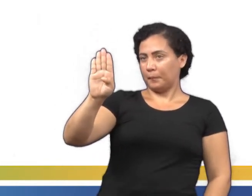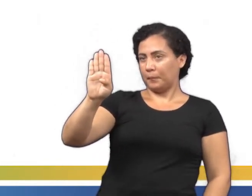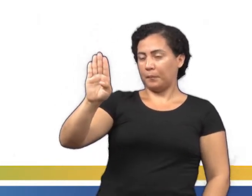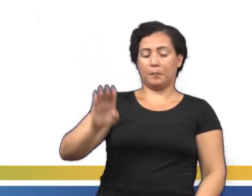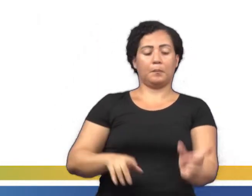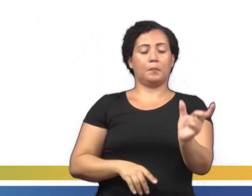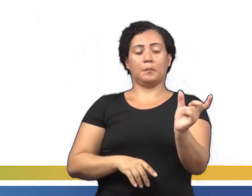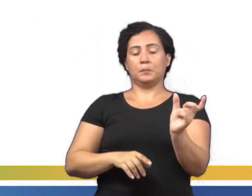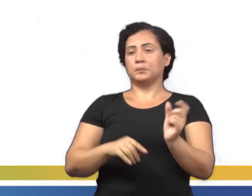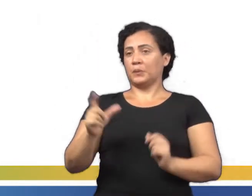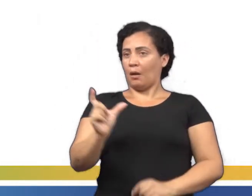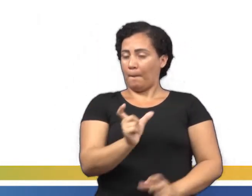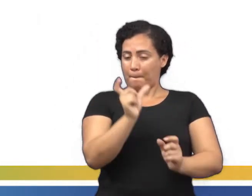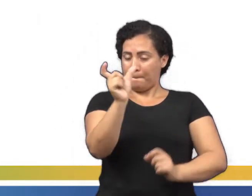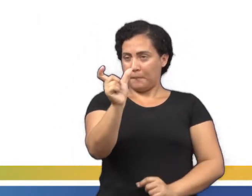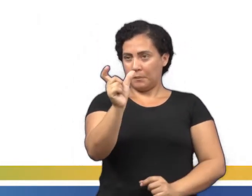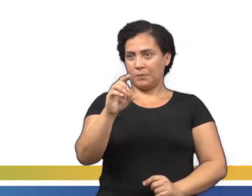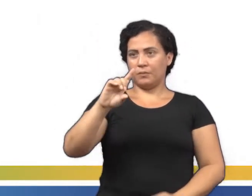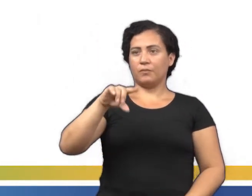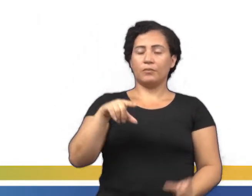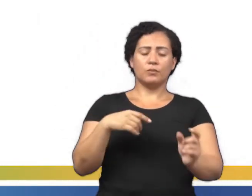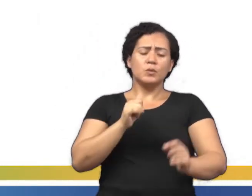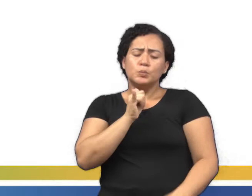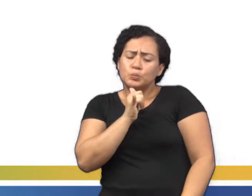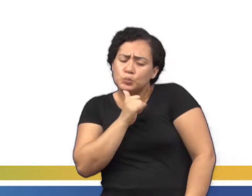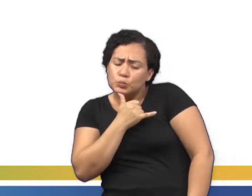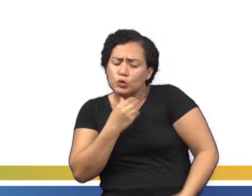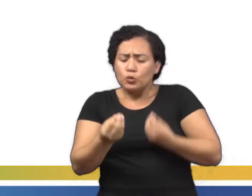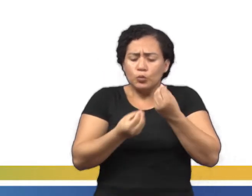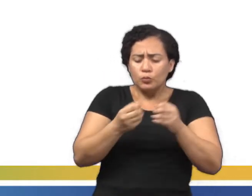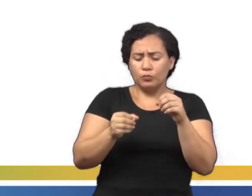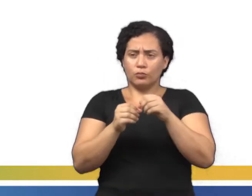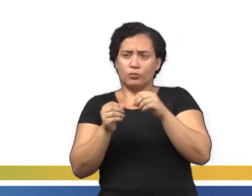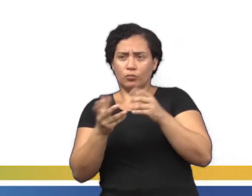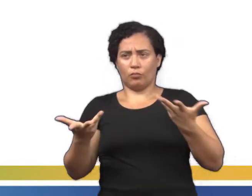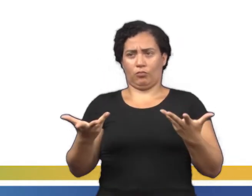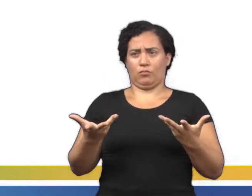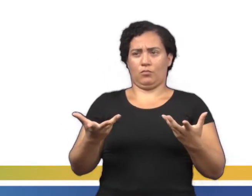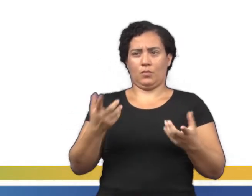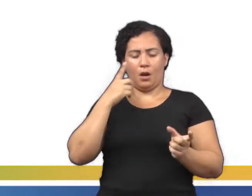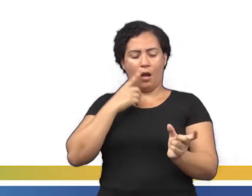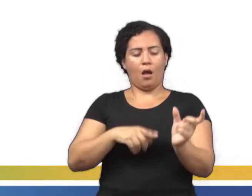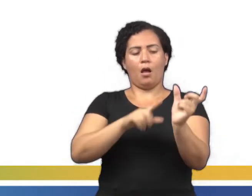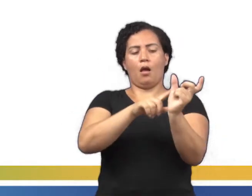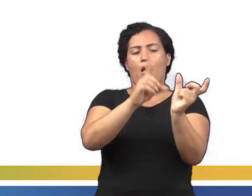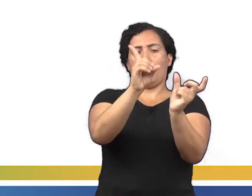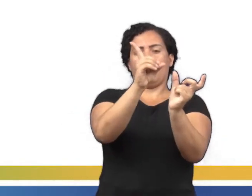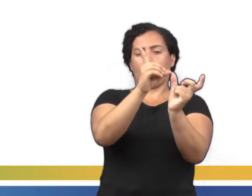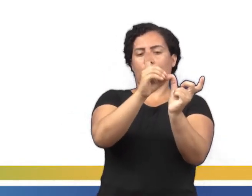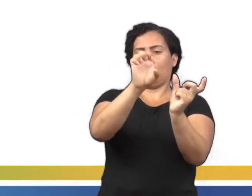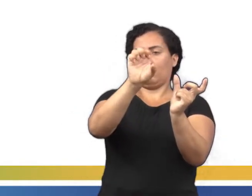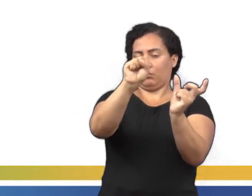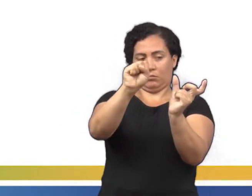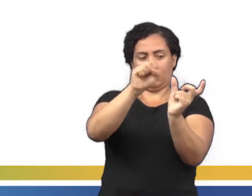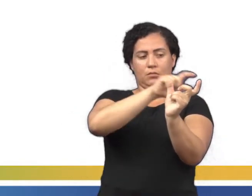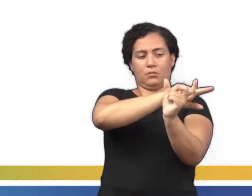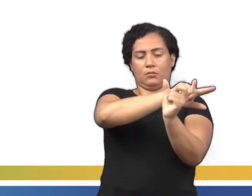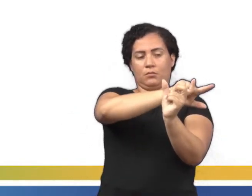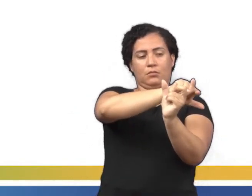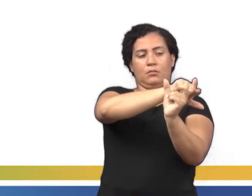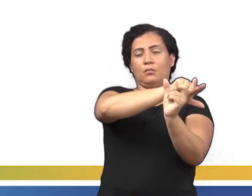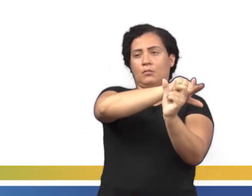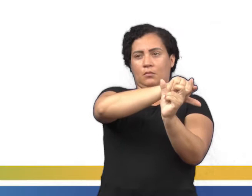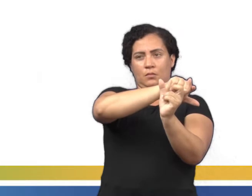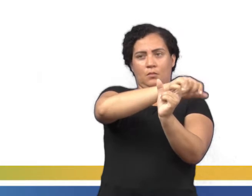palavra desapontado. Como que foi formado desapontado? Eu tenho des no início e apontado